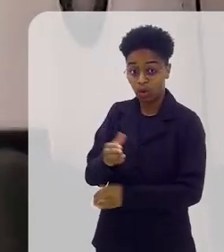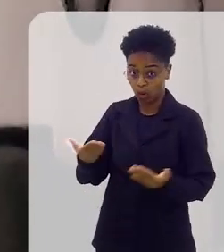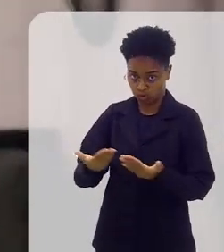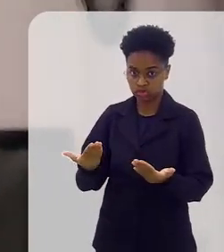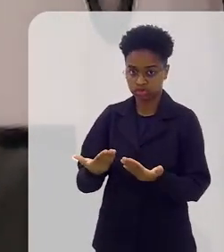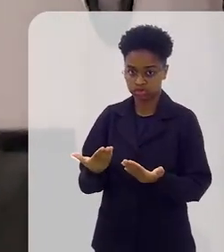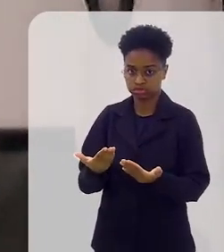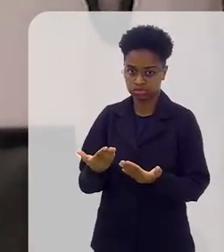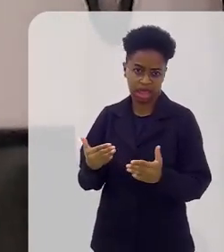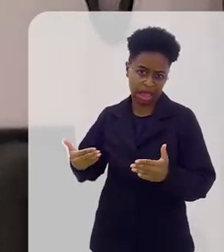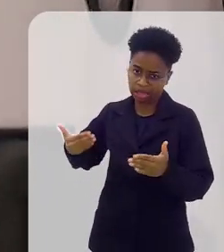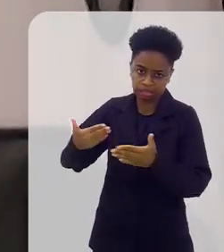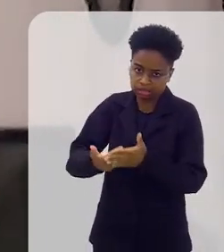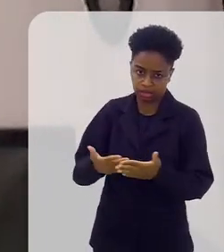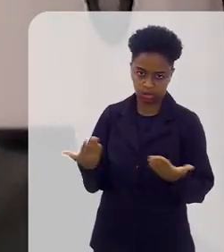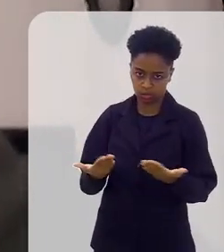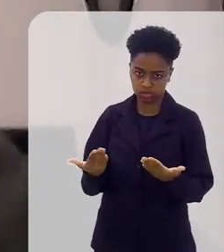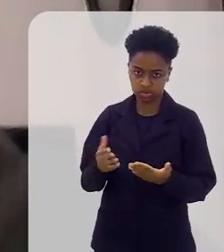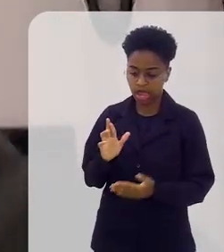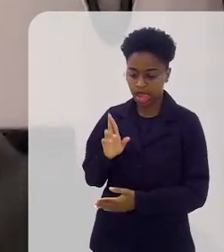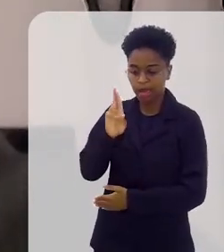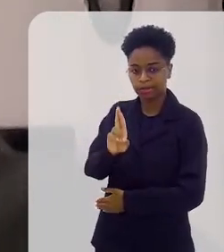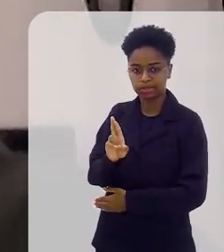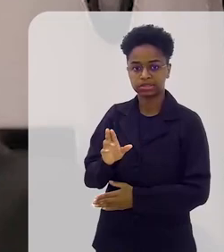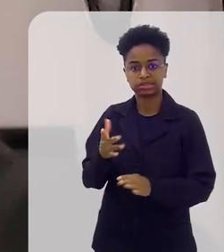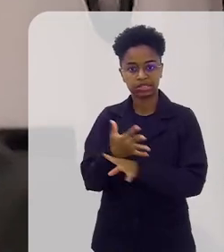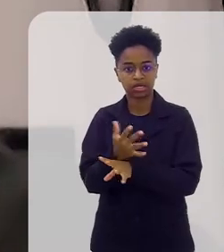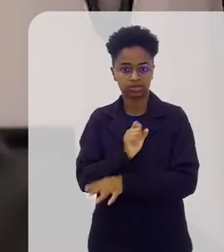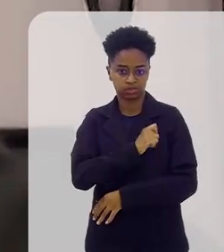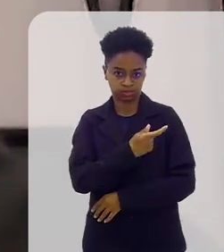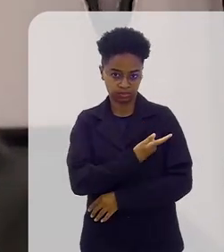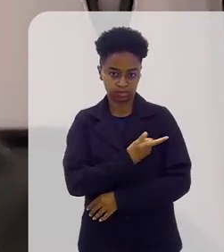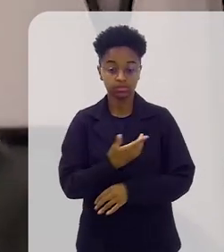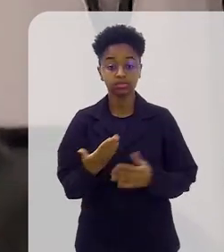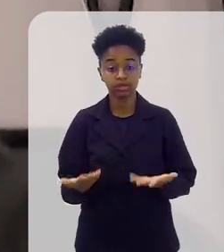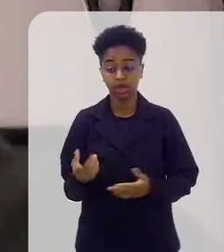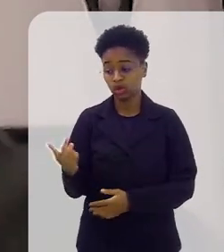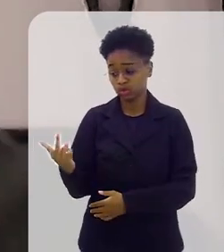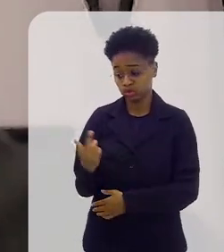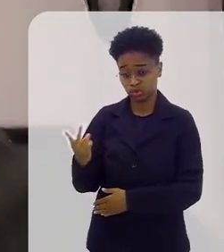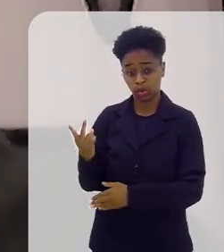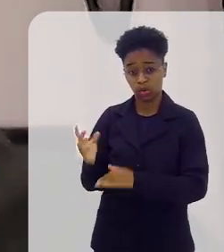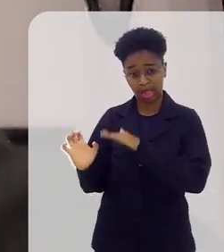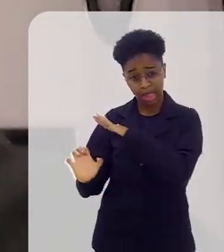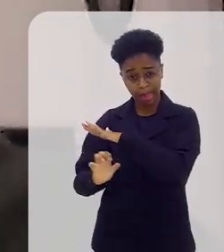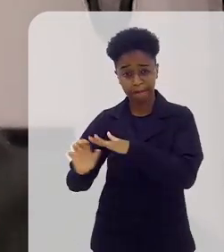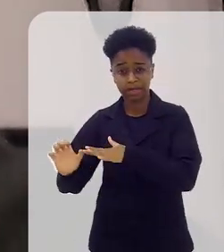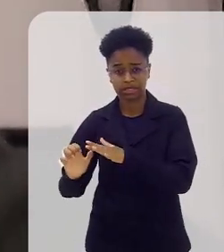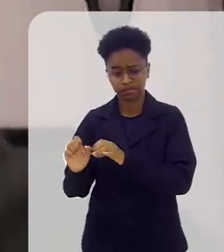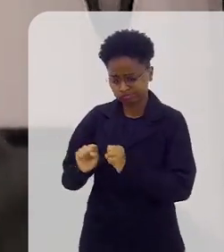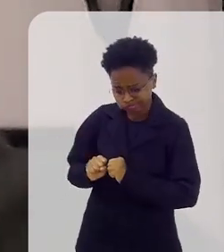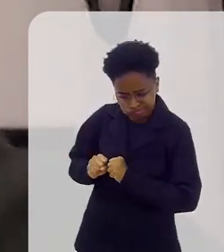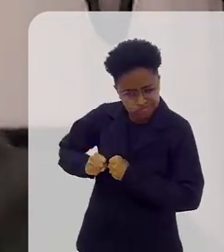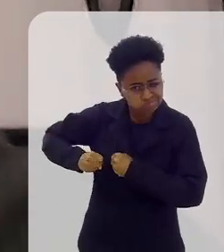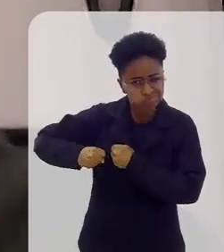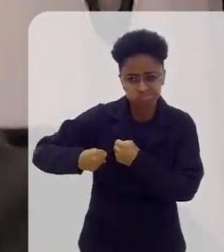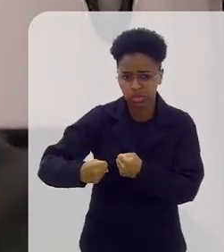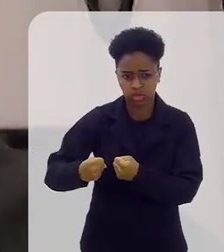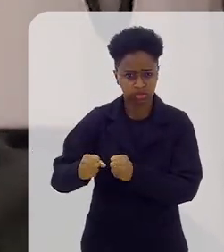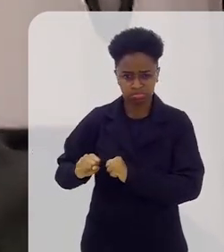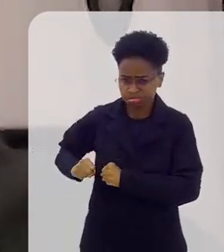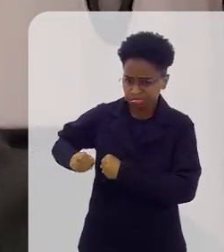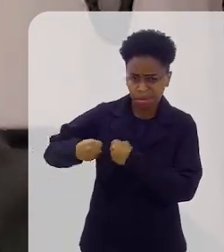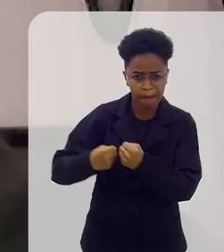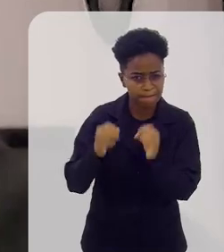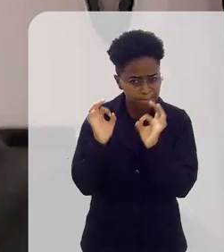a grande representante hoje, até hoje é, do município de São Gonçalo. E ali esses dois empresários deram de tudo,